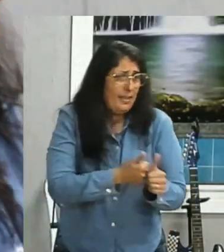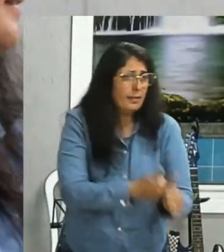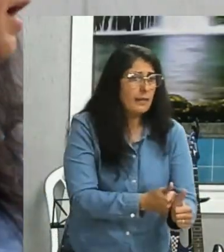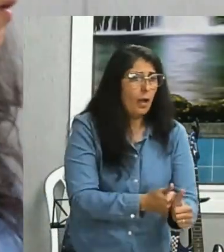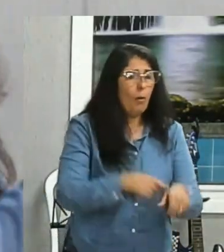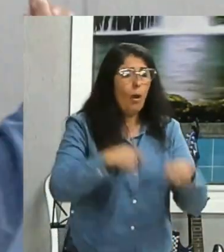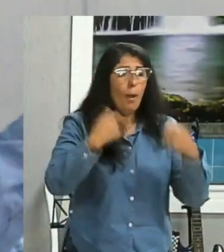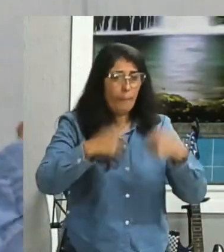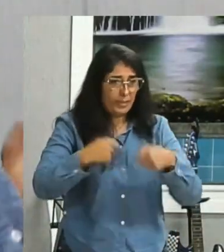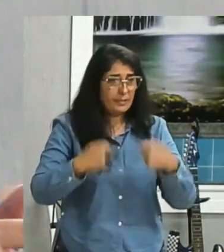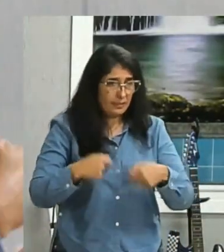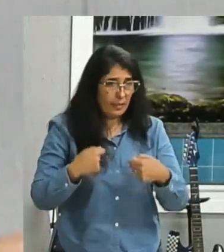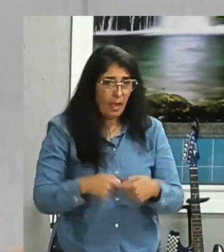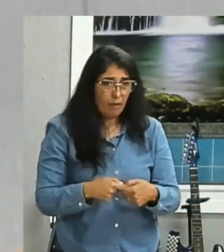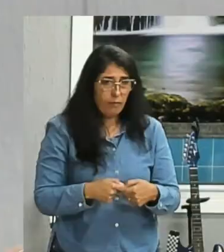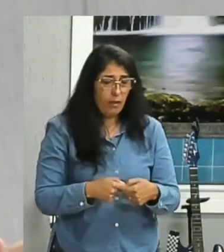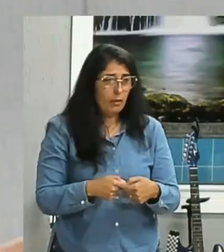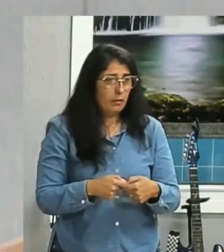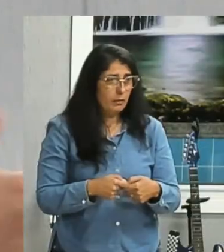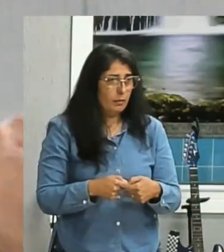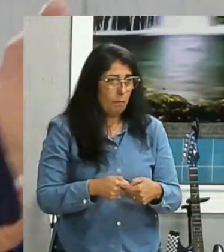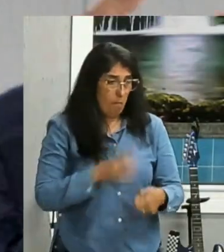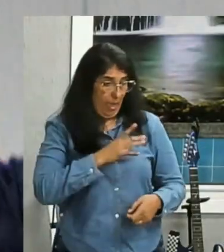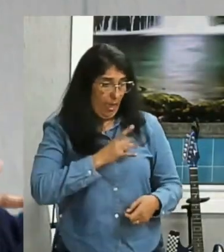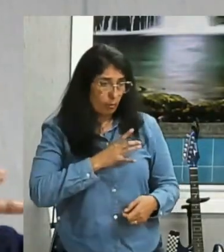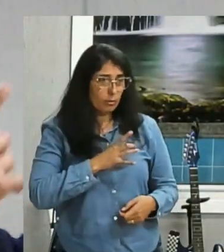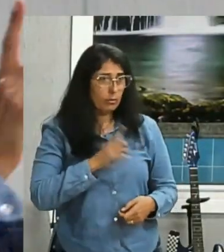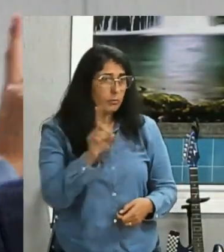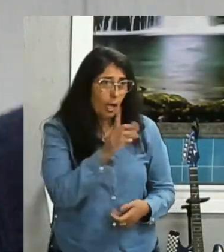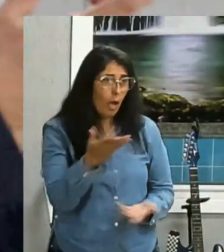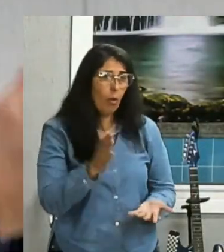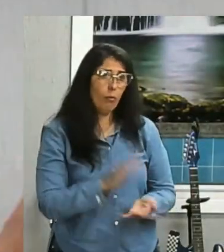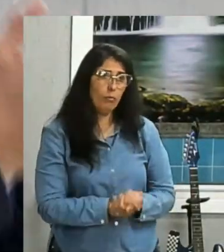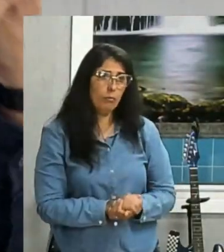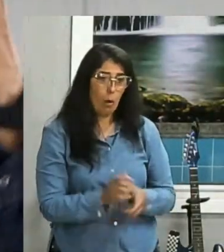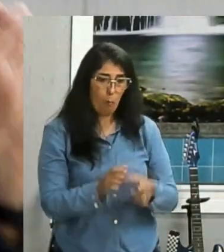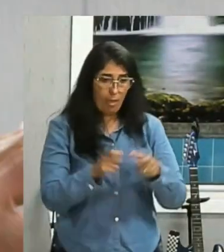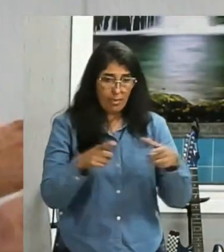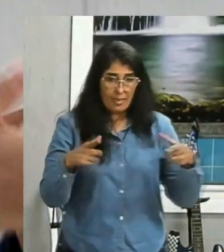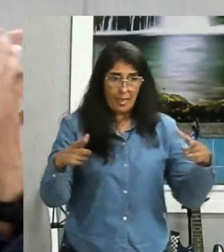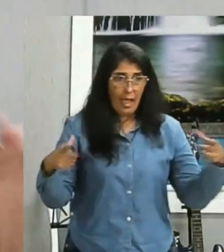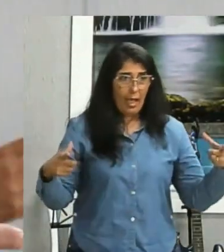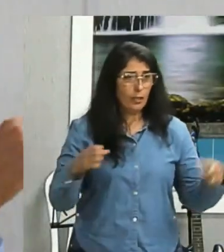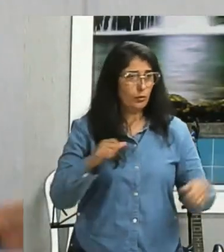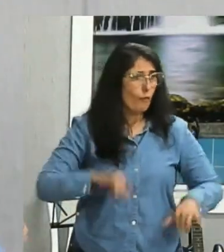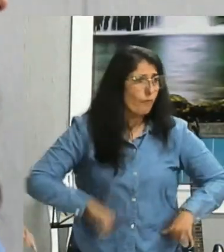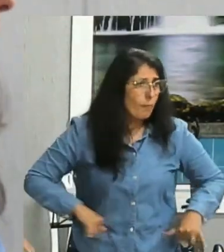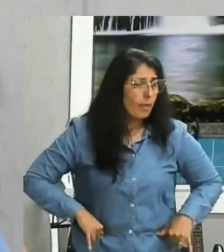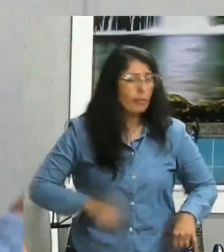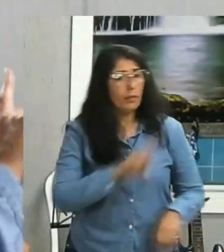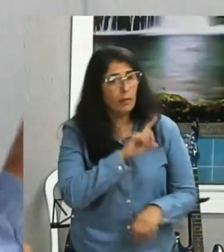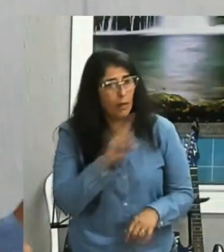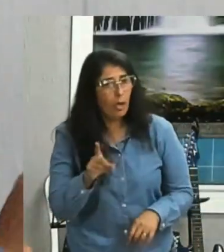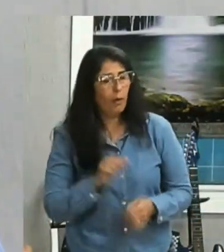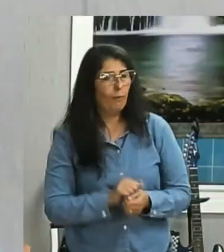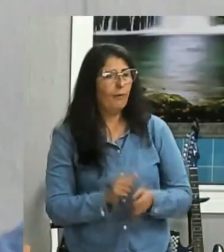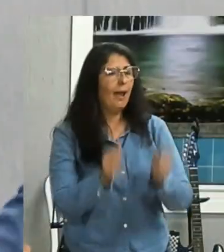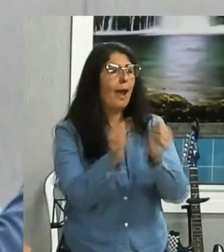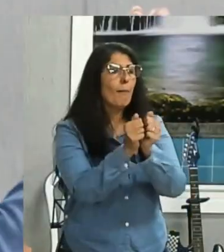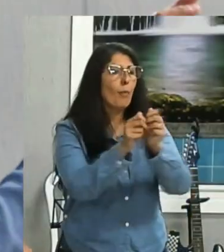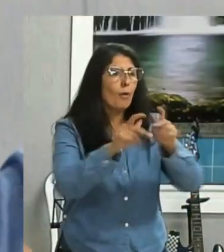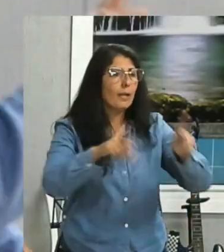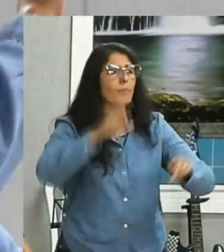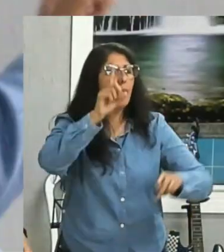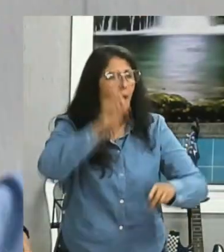precisava de mais informações para aumentar o sofrimento da igreja. Não, Apocalipse é um livro de